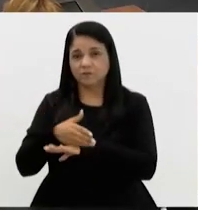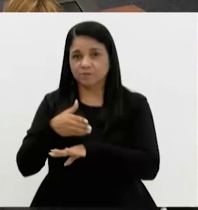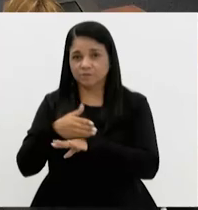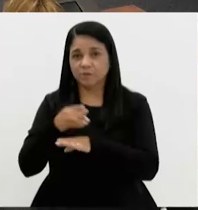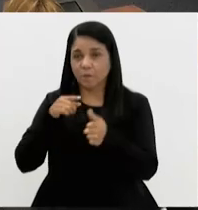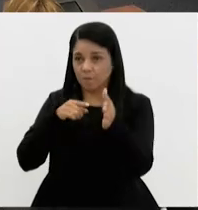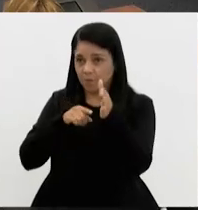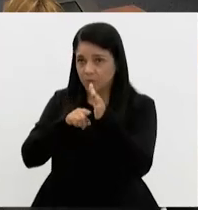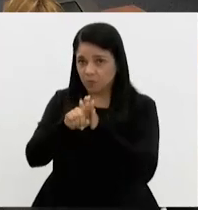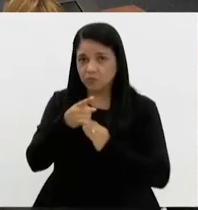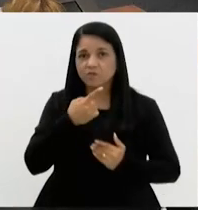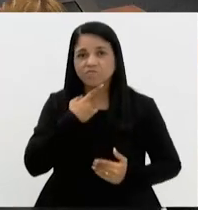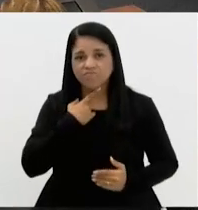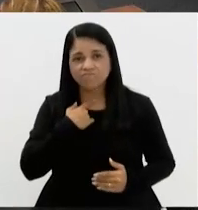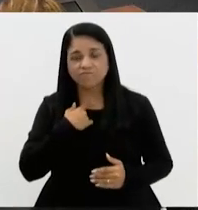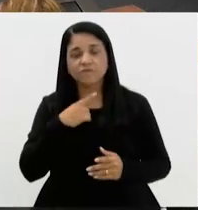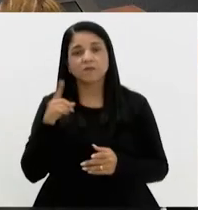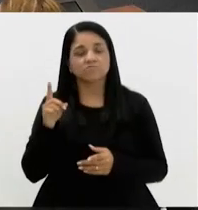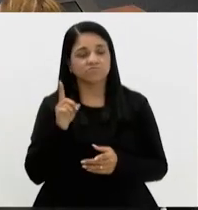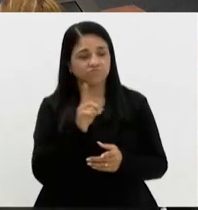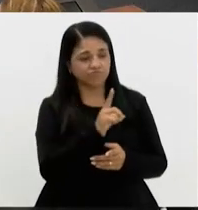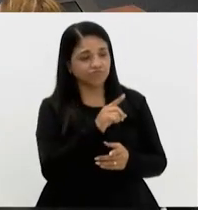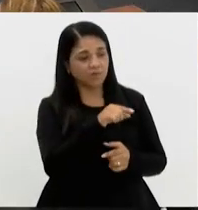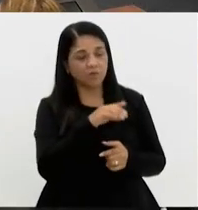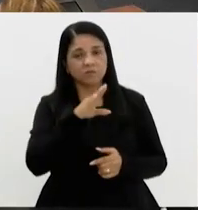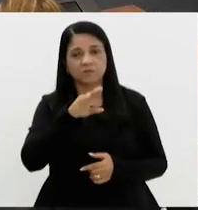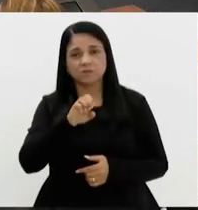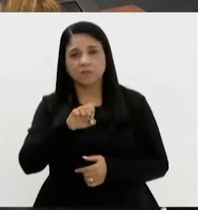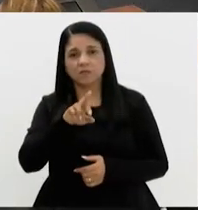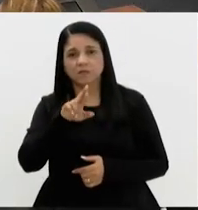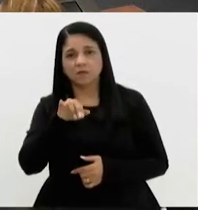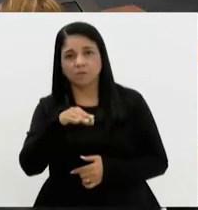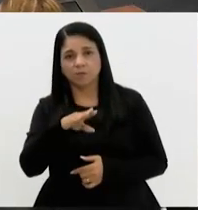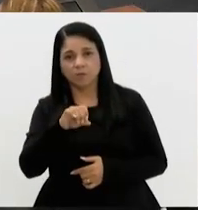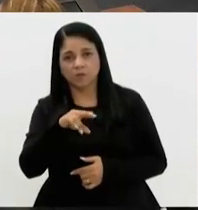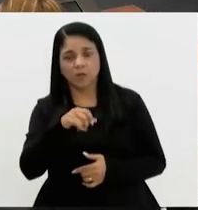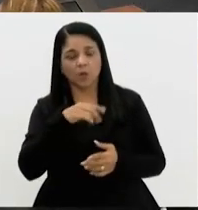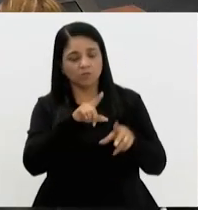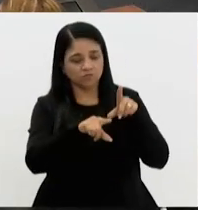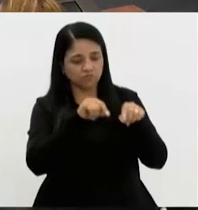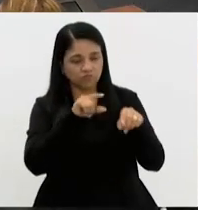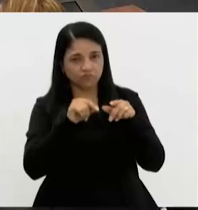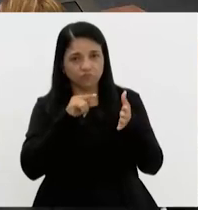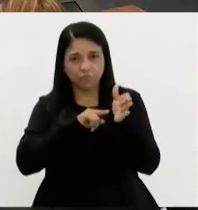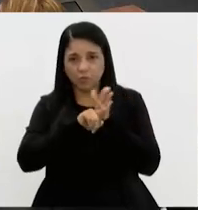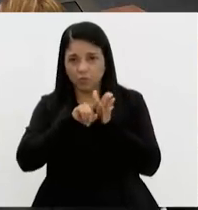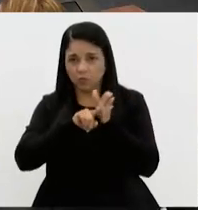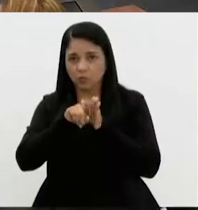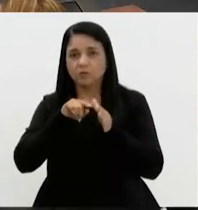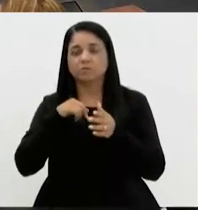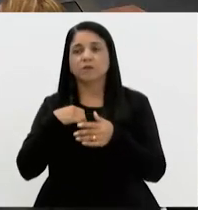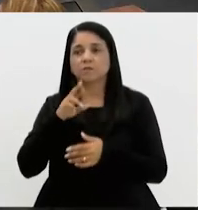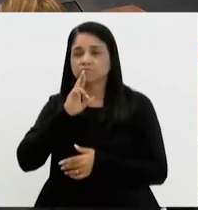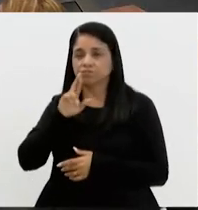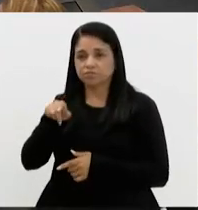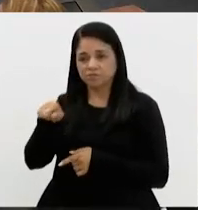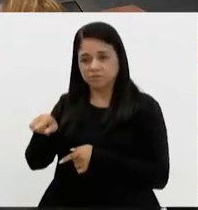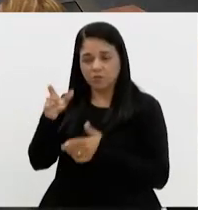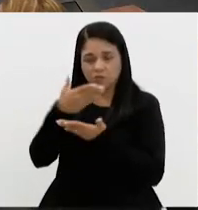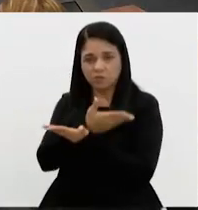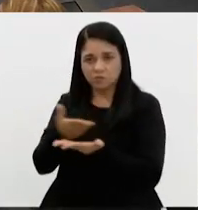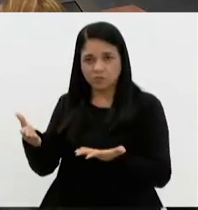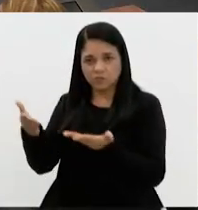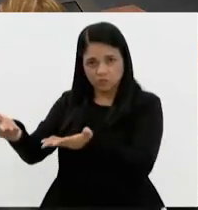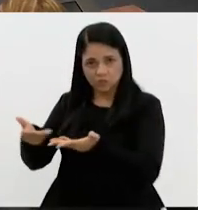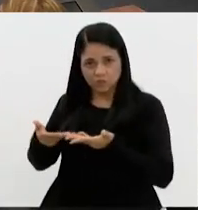fazer perguntas devem se dirigir ao cerimonial e selecionaremos as perguntas para que sejam feitas aos nossos convidados ao final